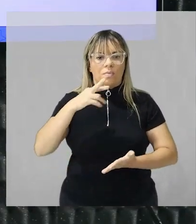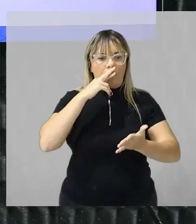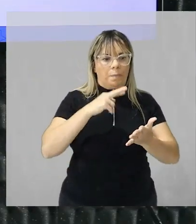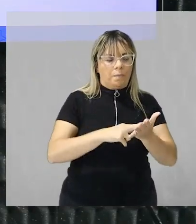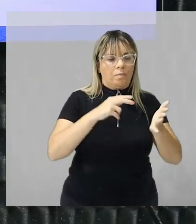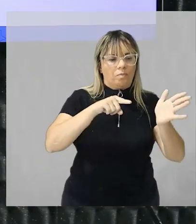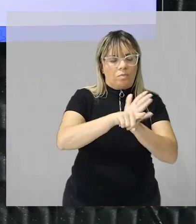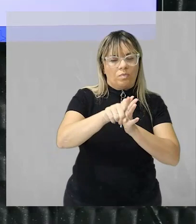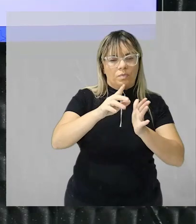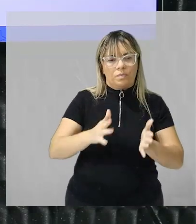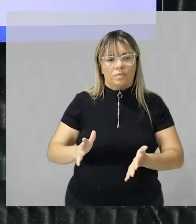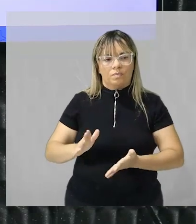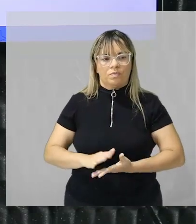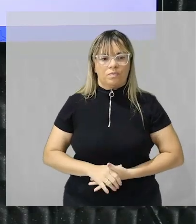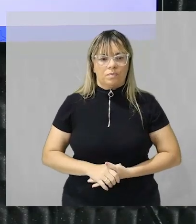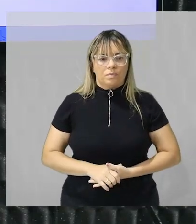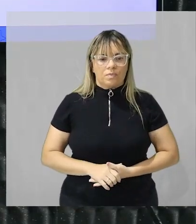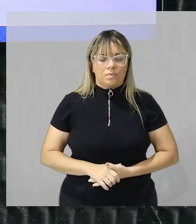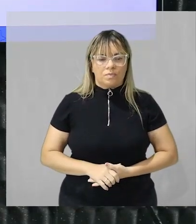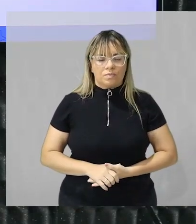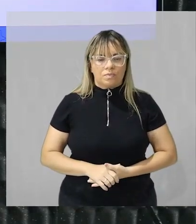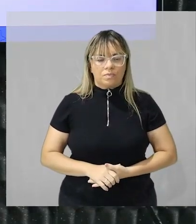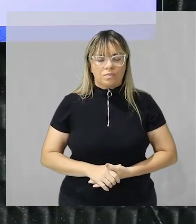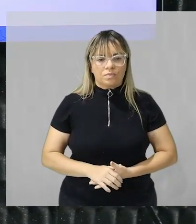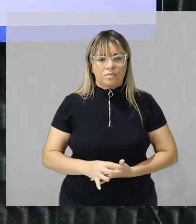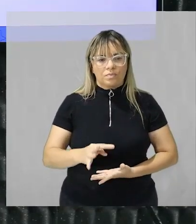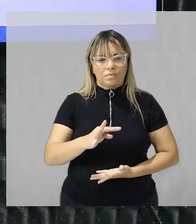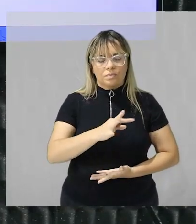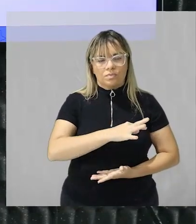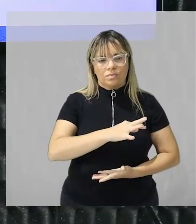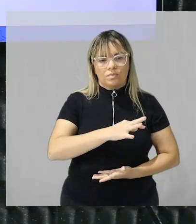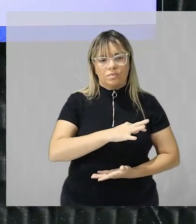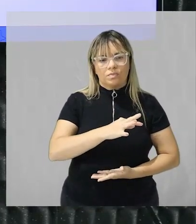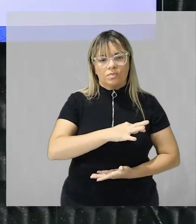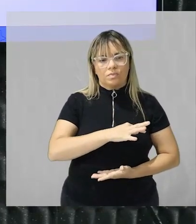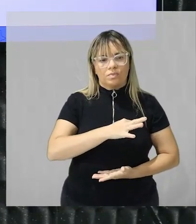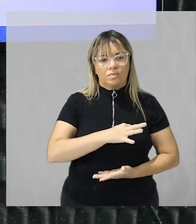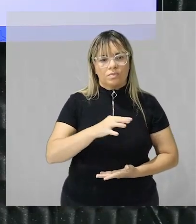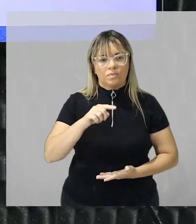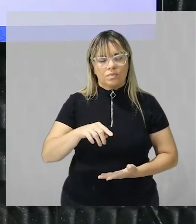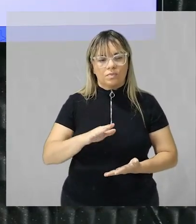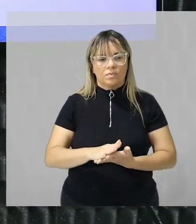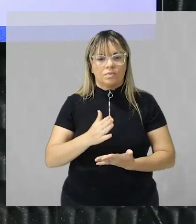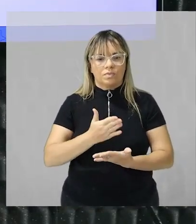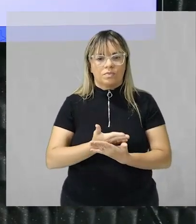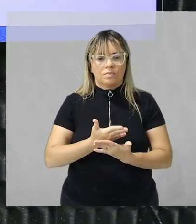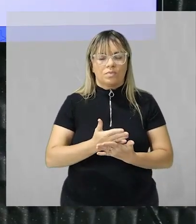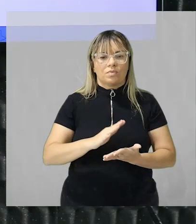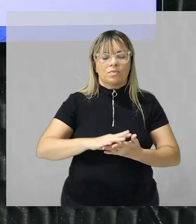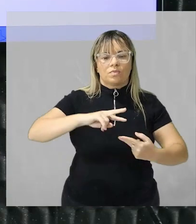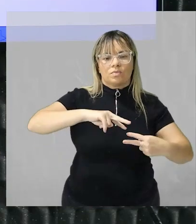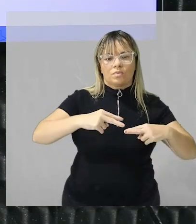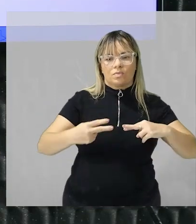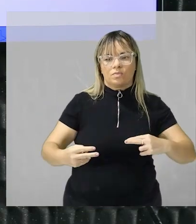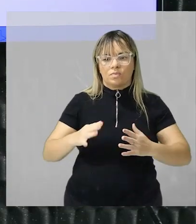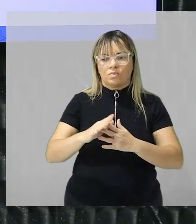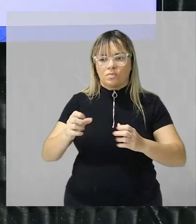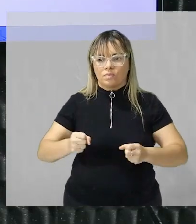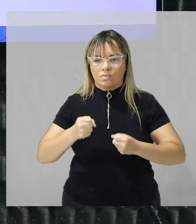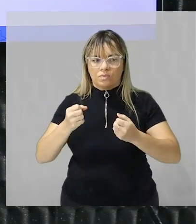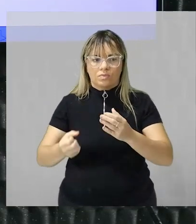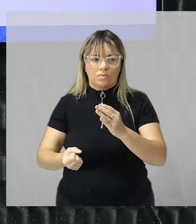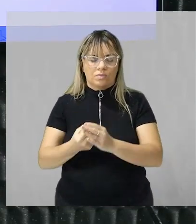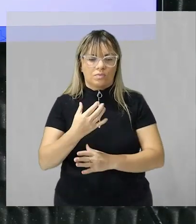aqui. Olha só, ela diz o seguinte: as técnicas de engenharia genética possibilitaram a